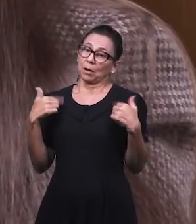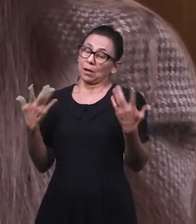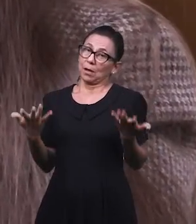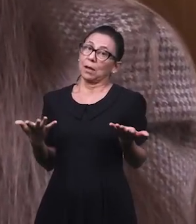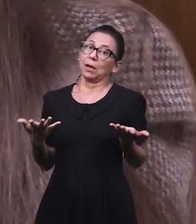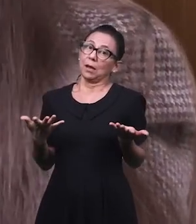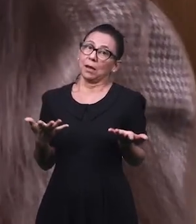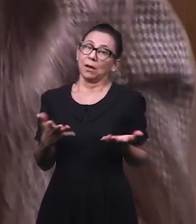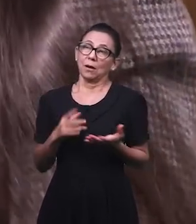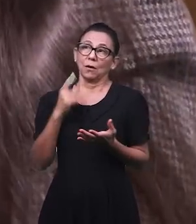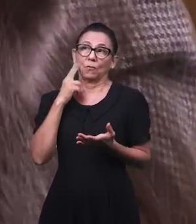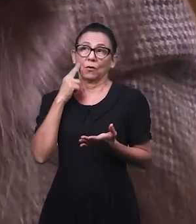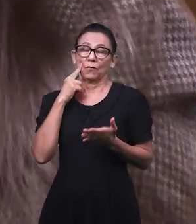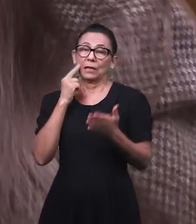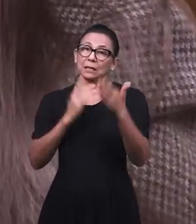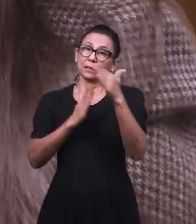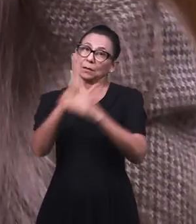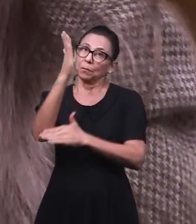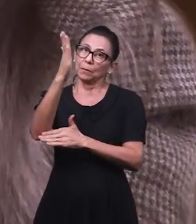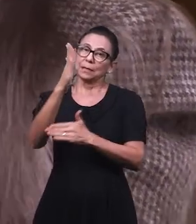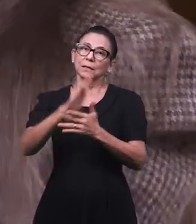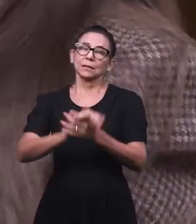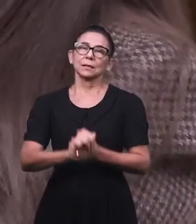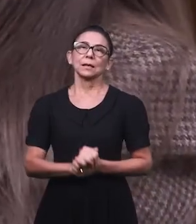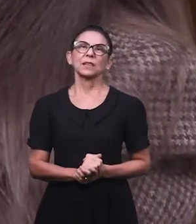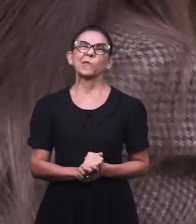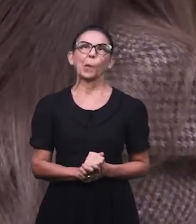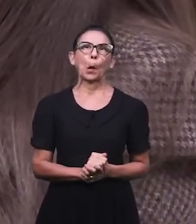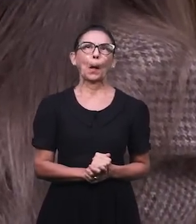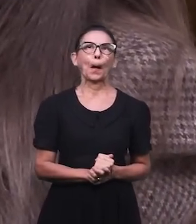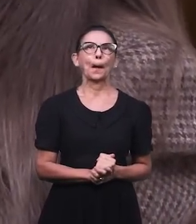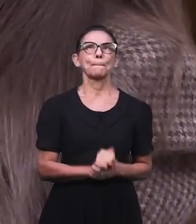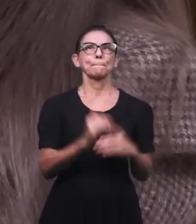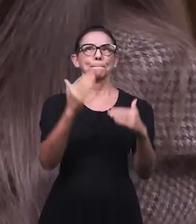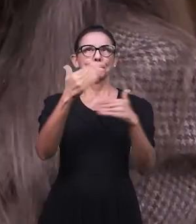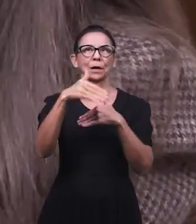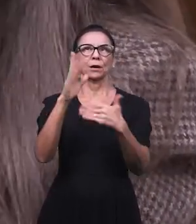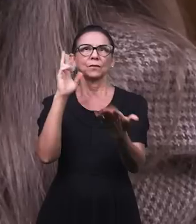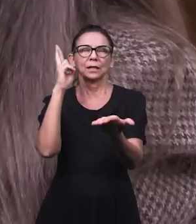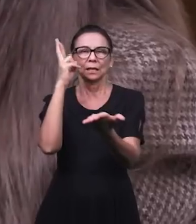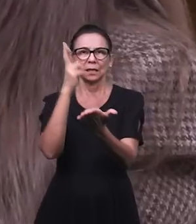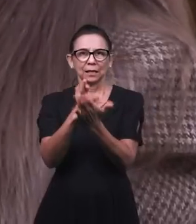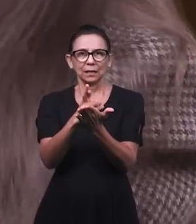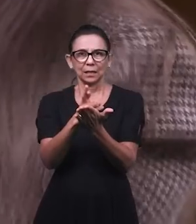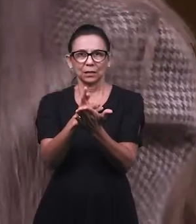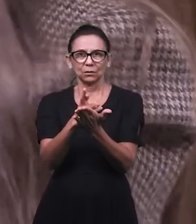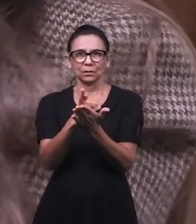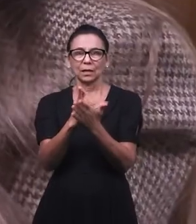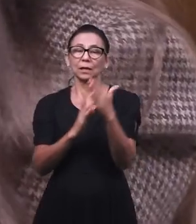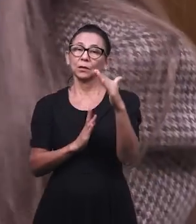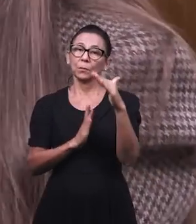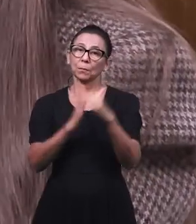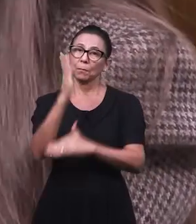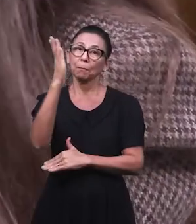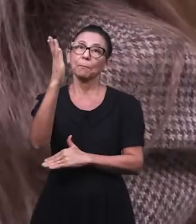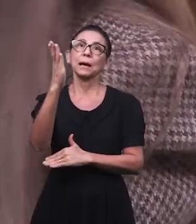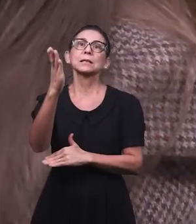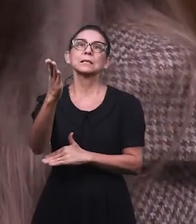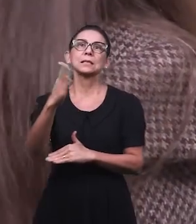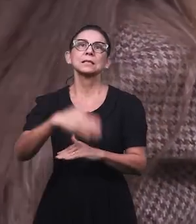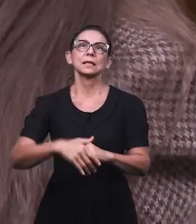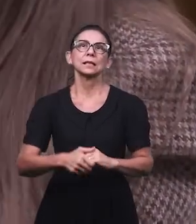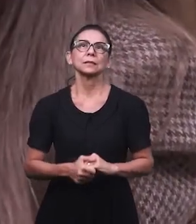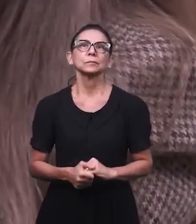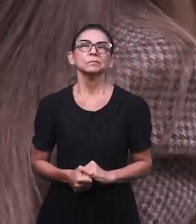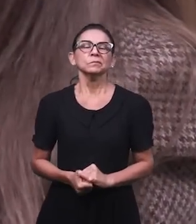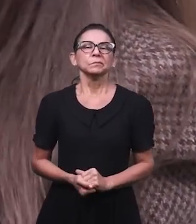Eu tô sonhando alto, vamos ver se eu vou passar. E eu fiz a prova, esperei o resultado e eu passei. Mesmo não tendo estudado nem um pouco